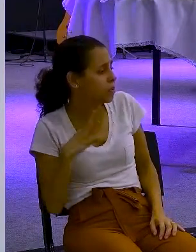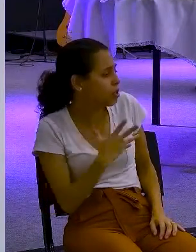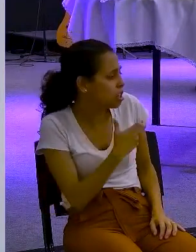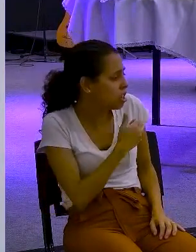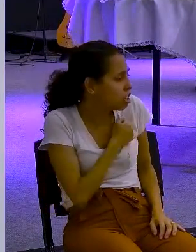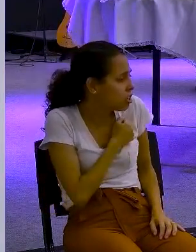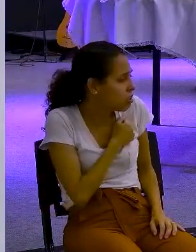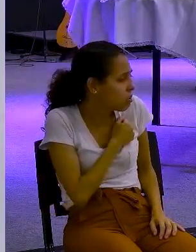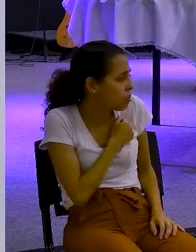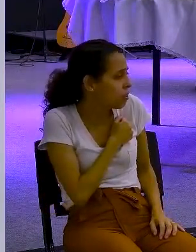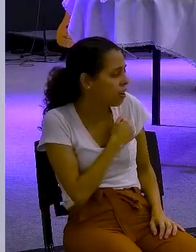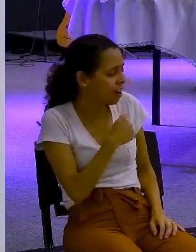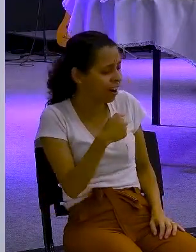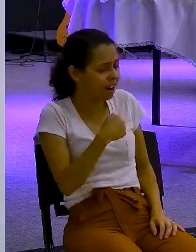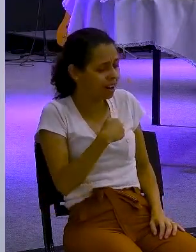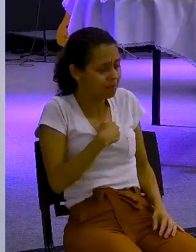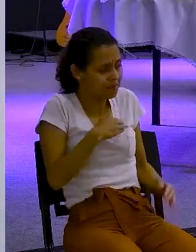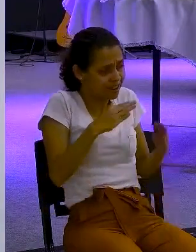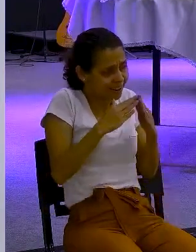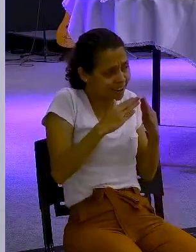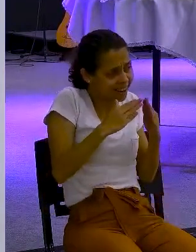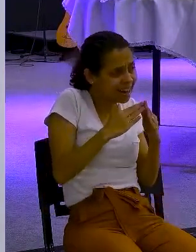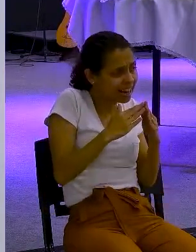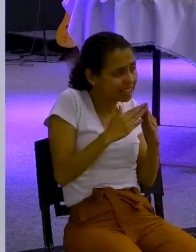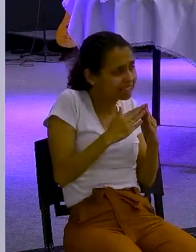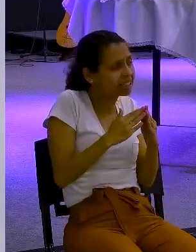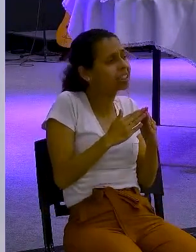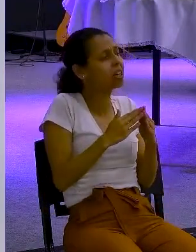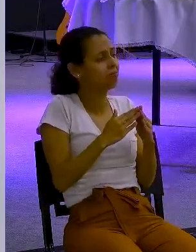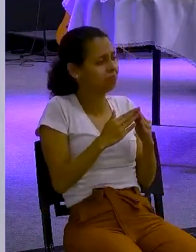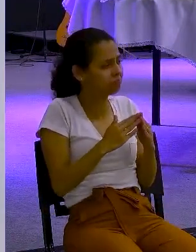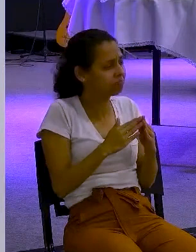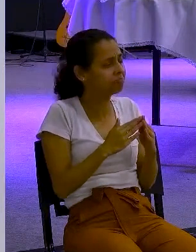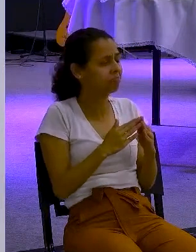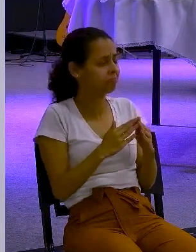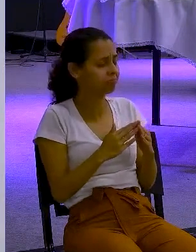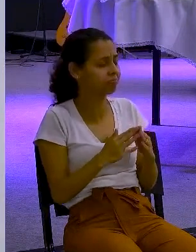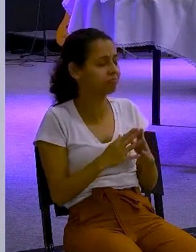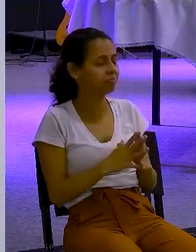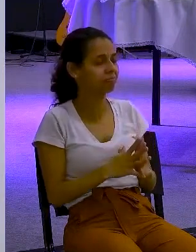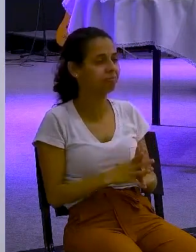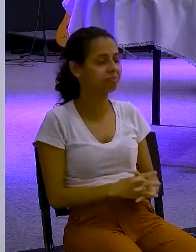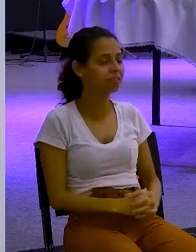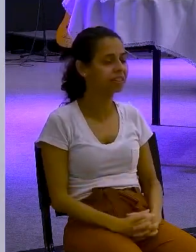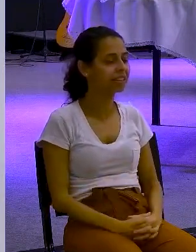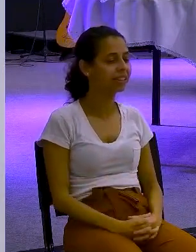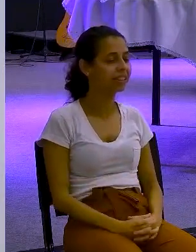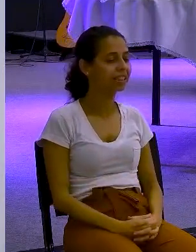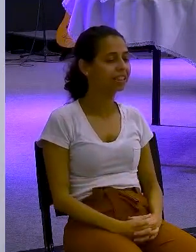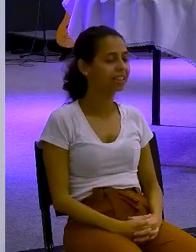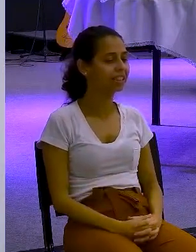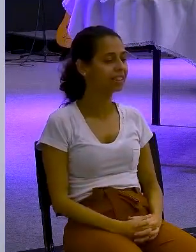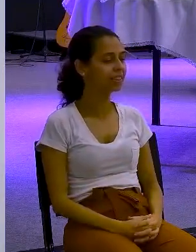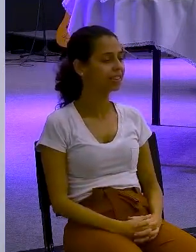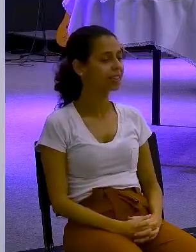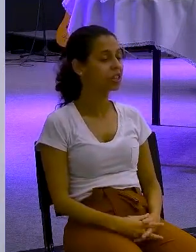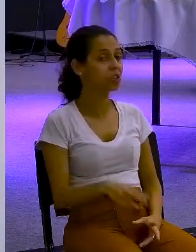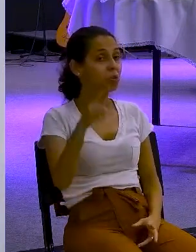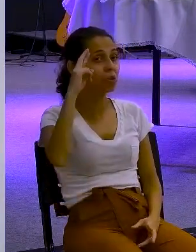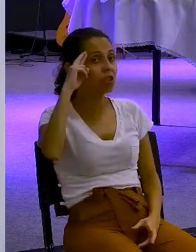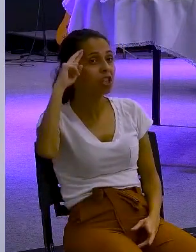uma simples gestação, é a gestação do Salvador, do Redentor, do Senhor da vida de